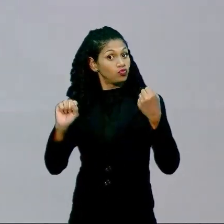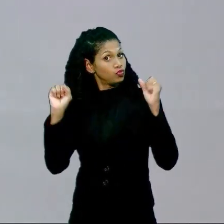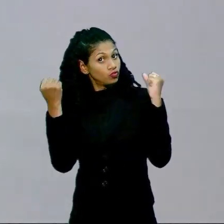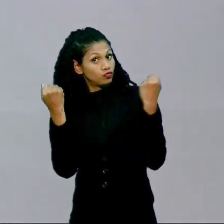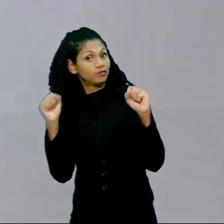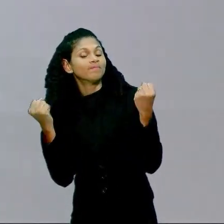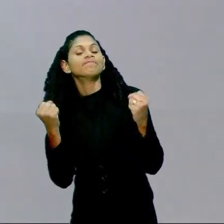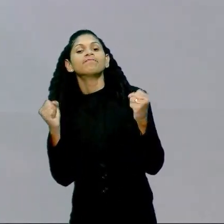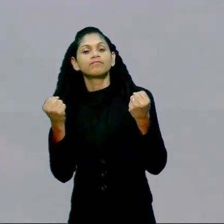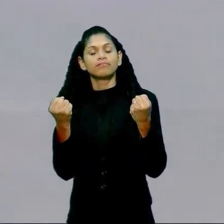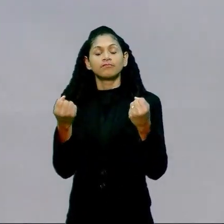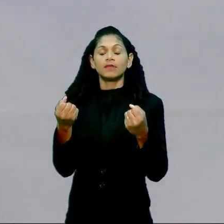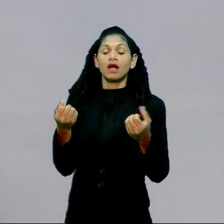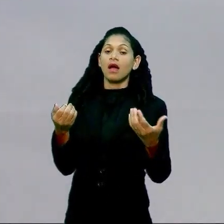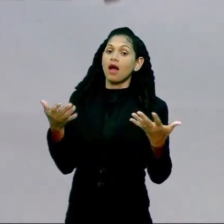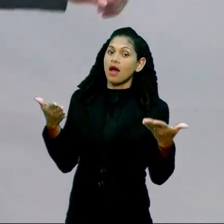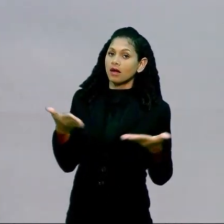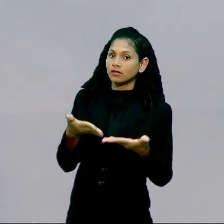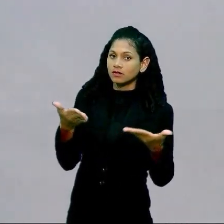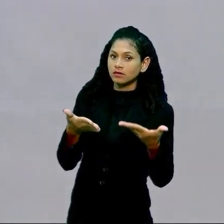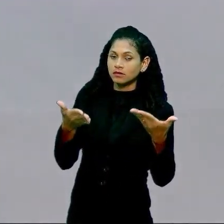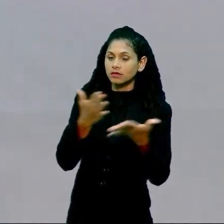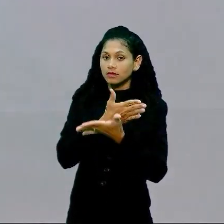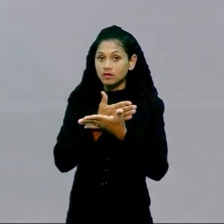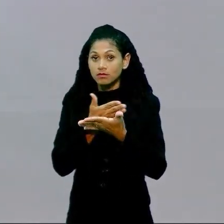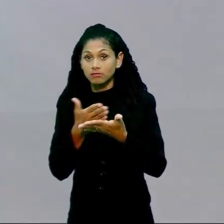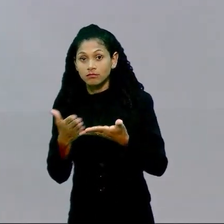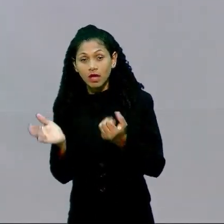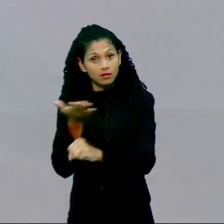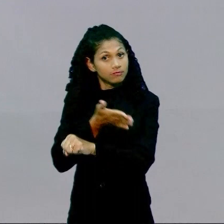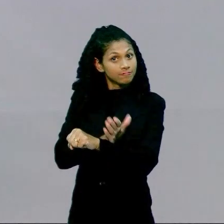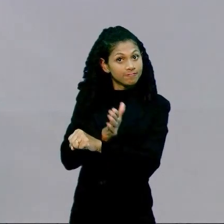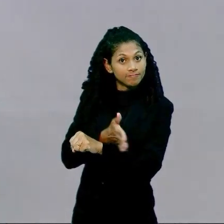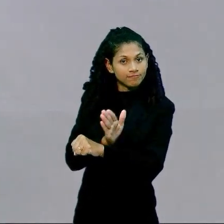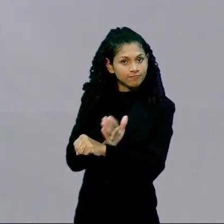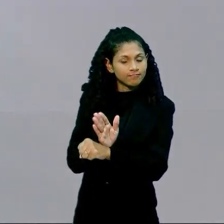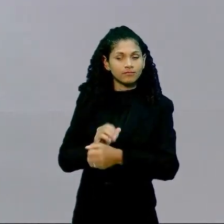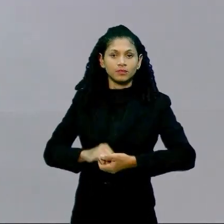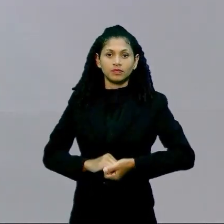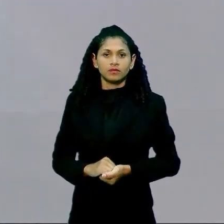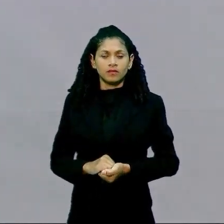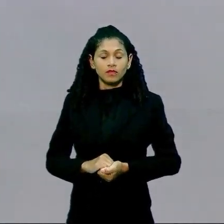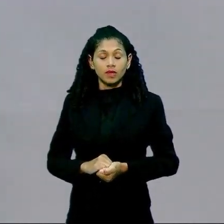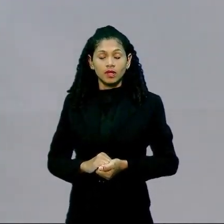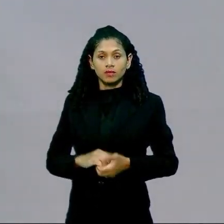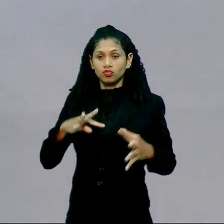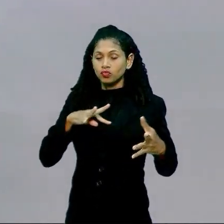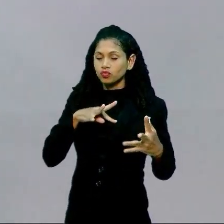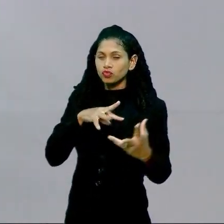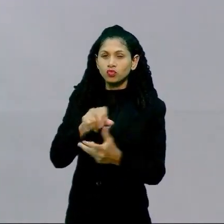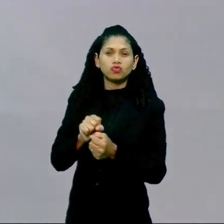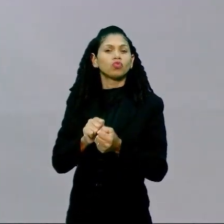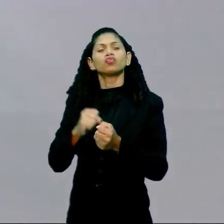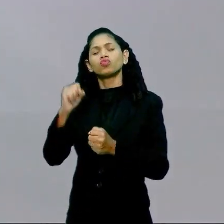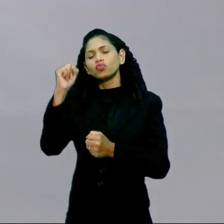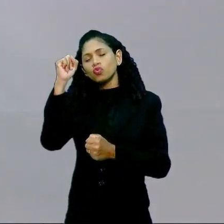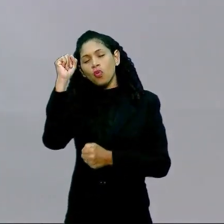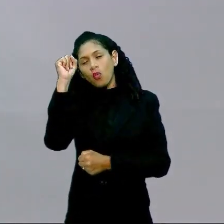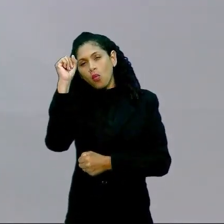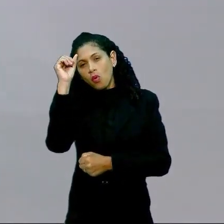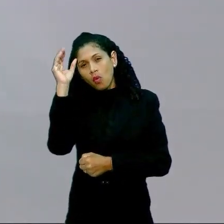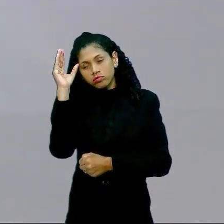sem brincadeirinha, porque a gente vai começar a exercitar todo o conhecimento que a gente absorveu, que a gente adquiriu, que a